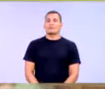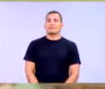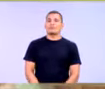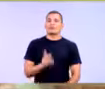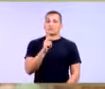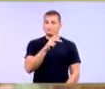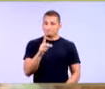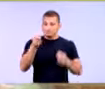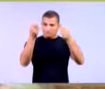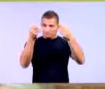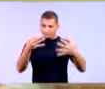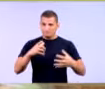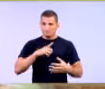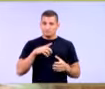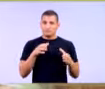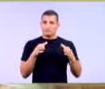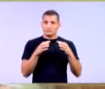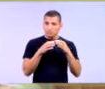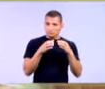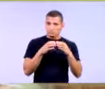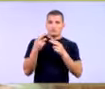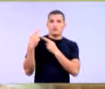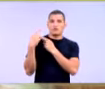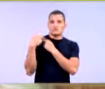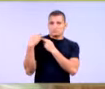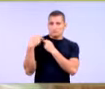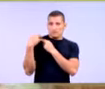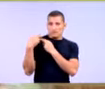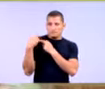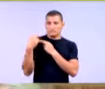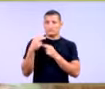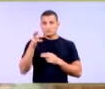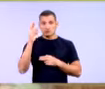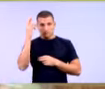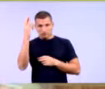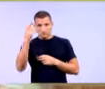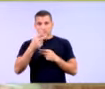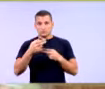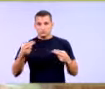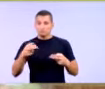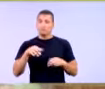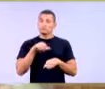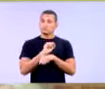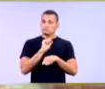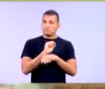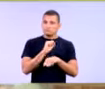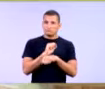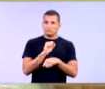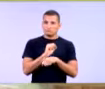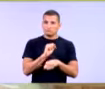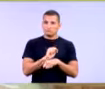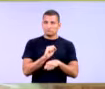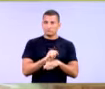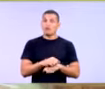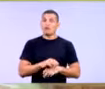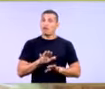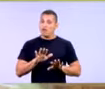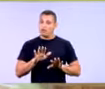que está responsável, né, por todos esses procedimentos, e aí a gente vai aguardar. É óbvio que sempre